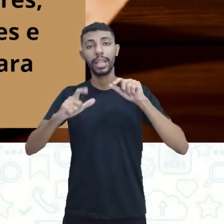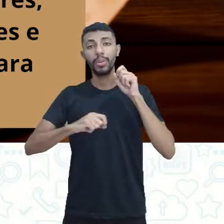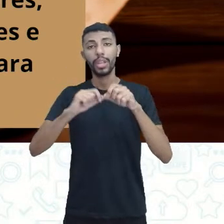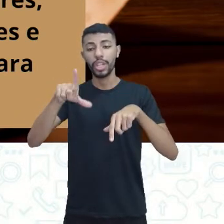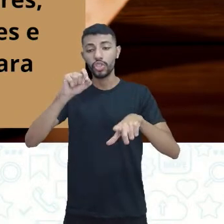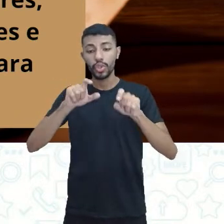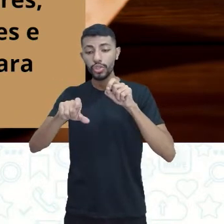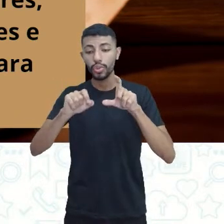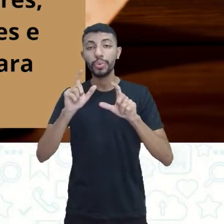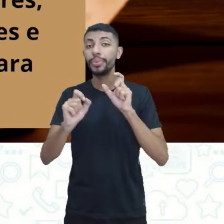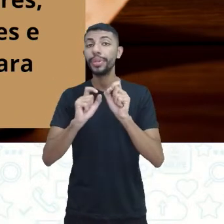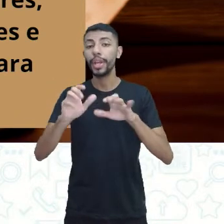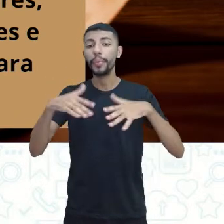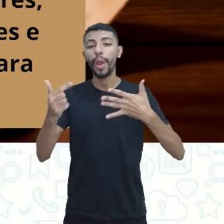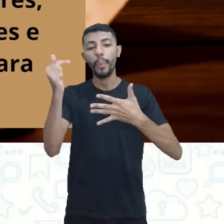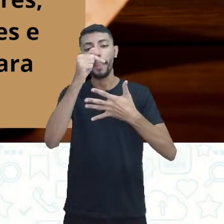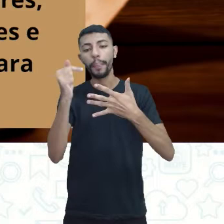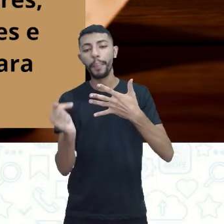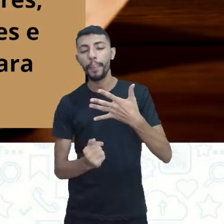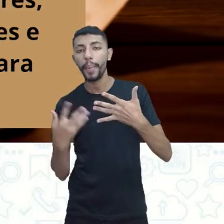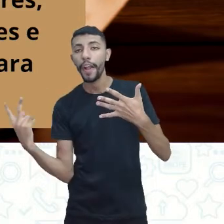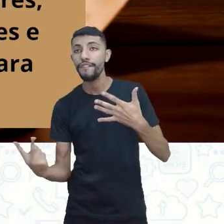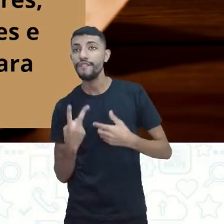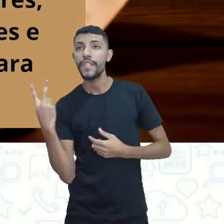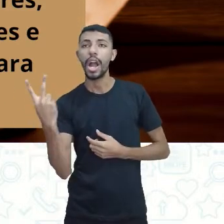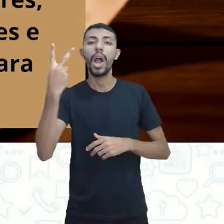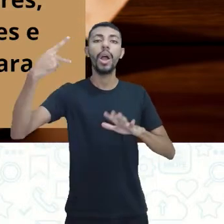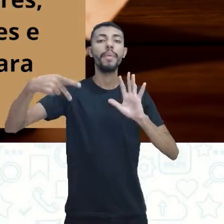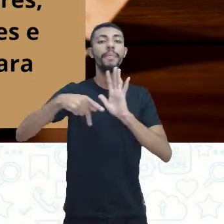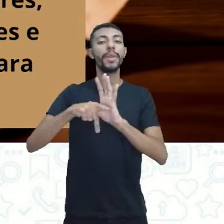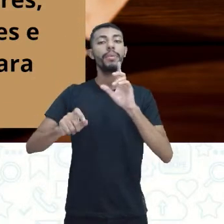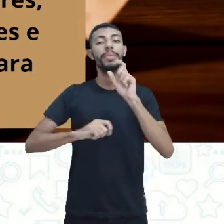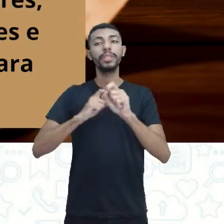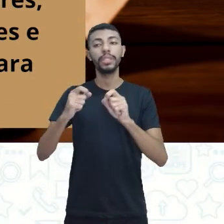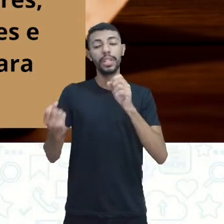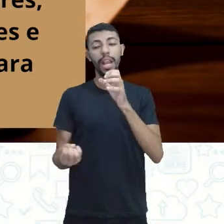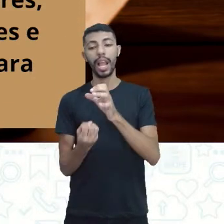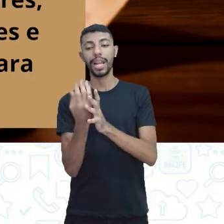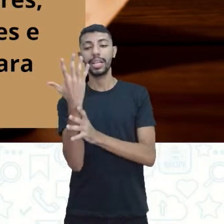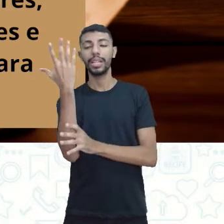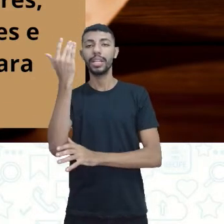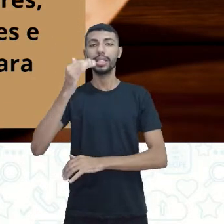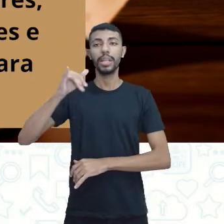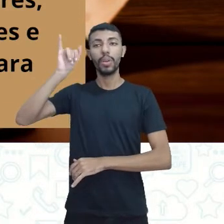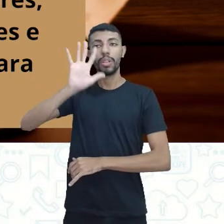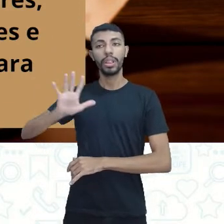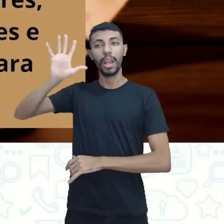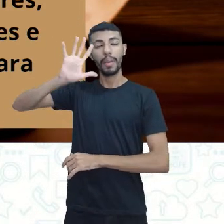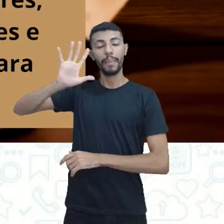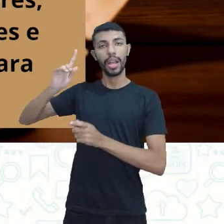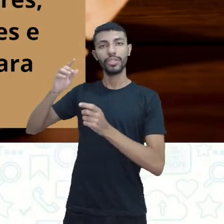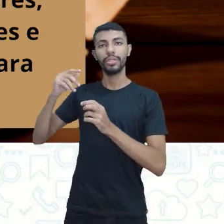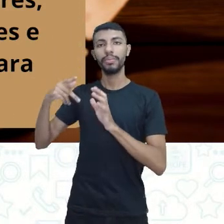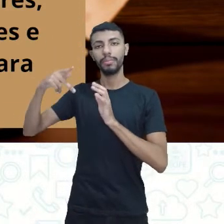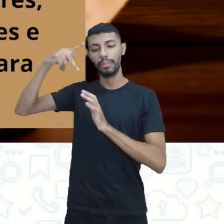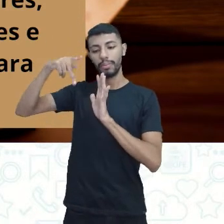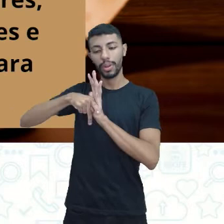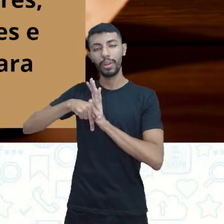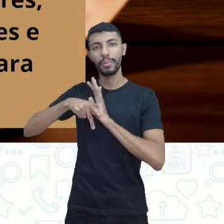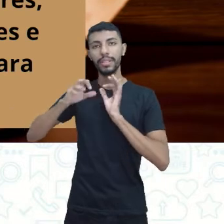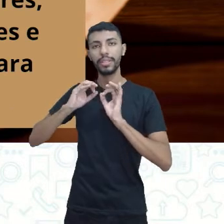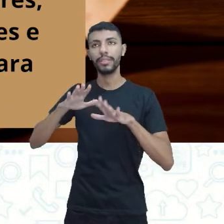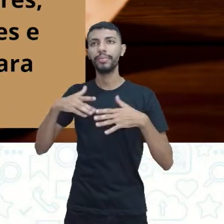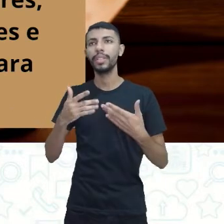quais são os elementos valorizados nessa materialização de si na arte. Quais